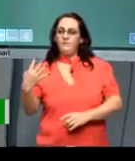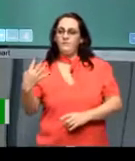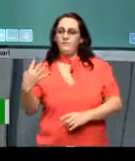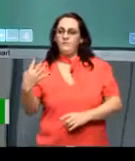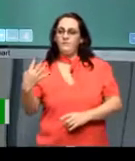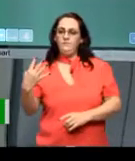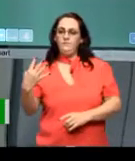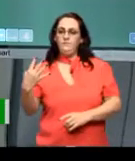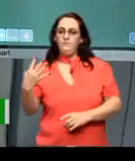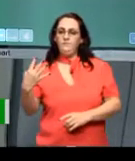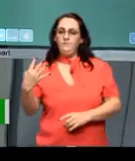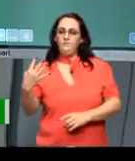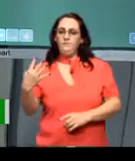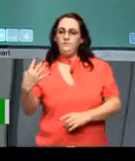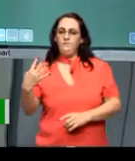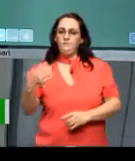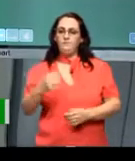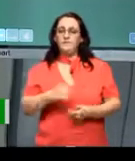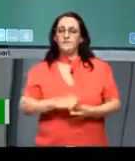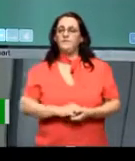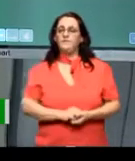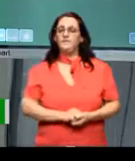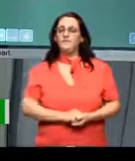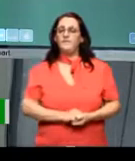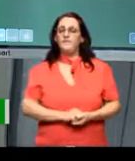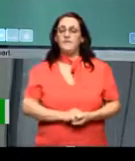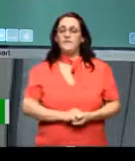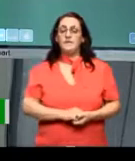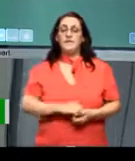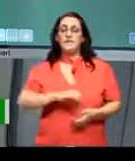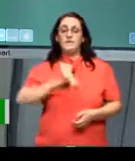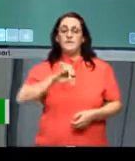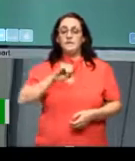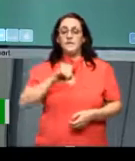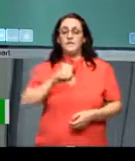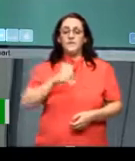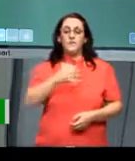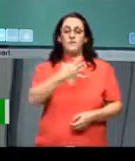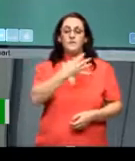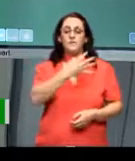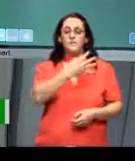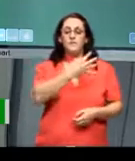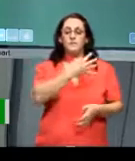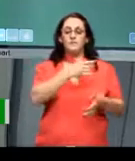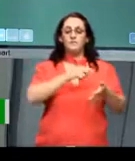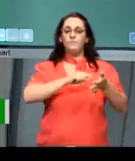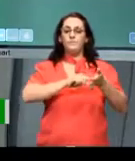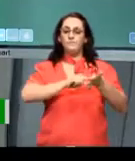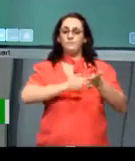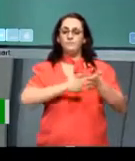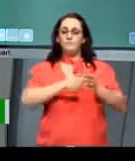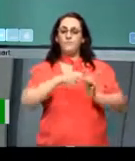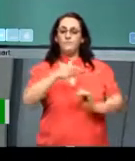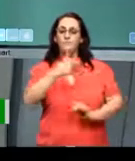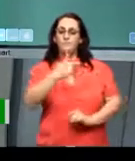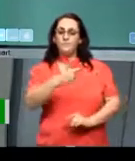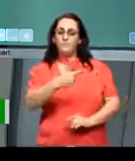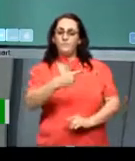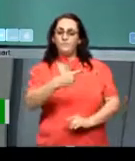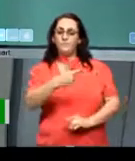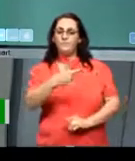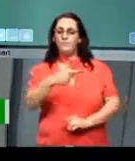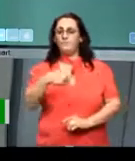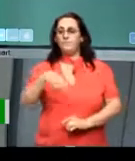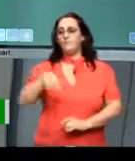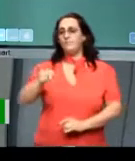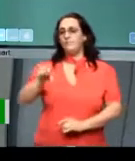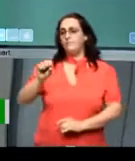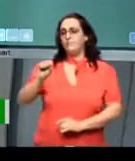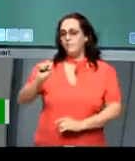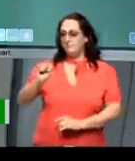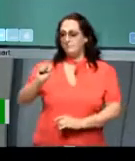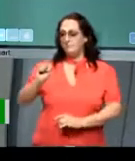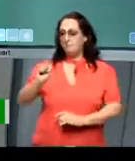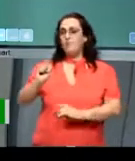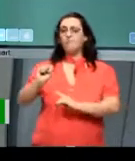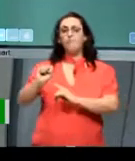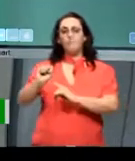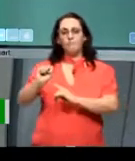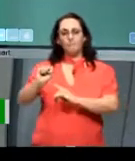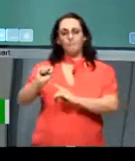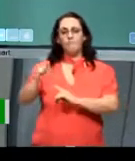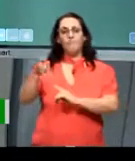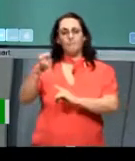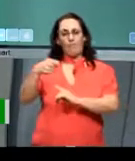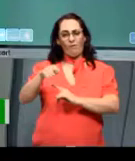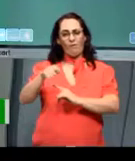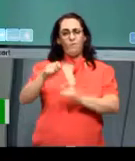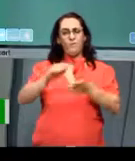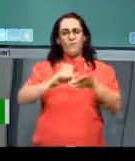é múltiplo dele mesmo. Se eu pegar o 4 vezes 2, então o 8 é